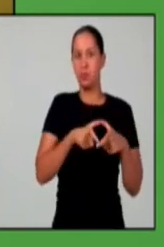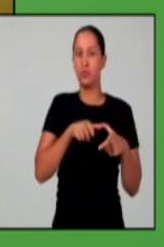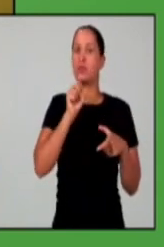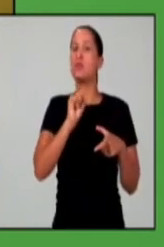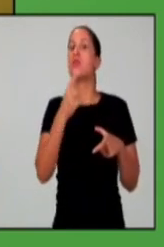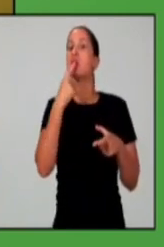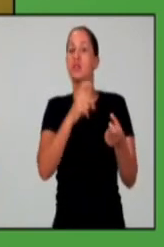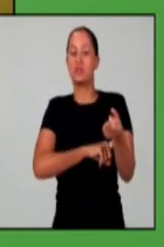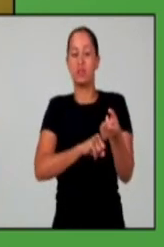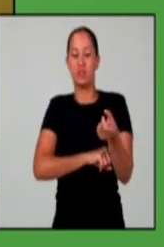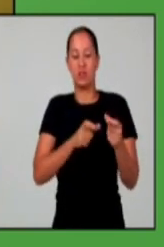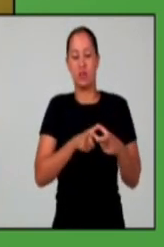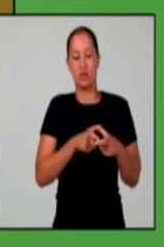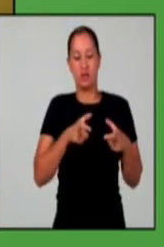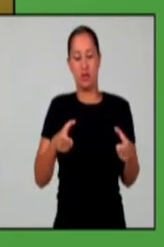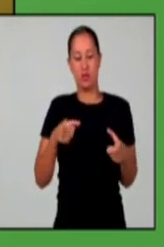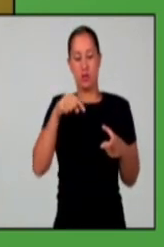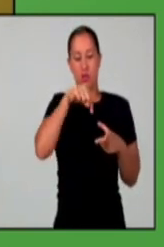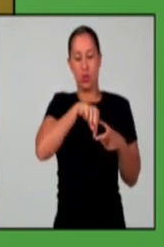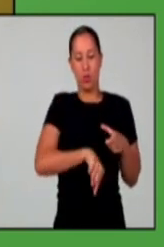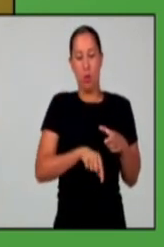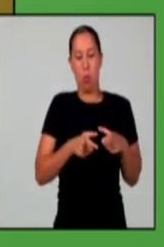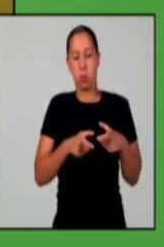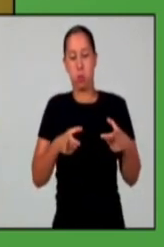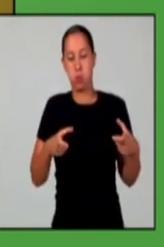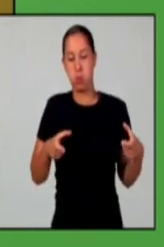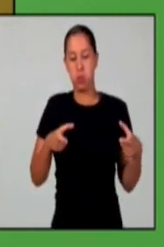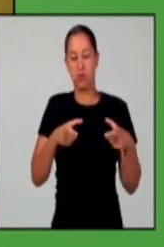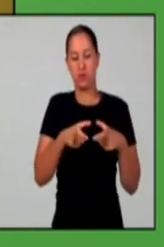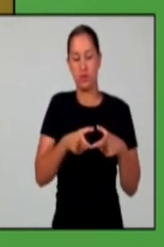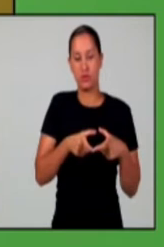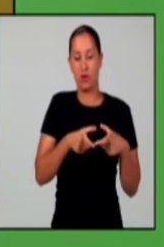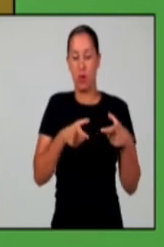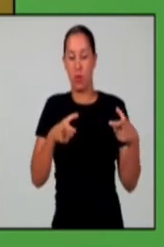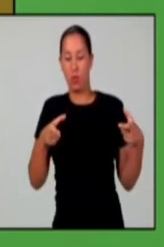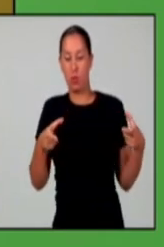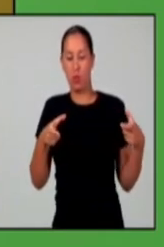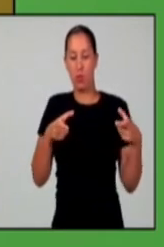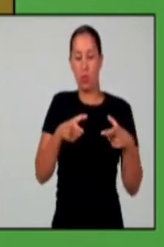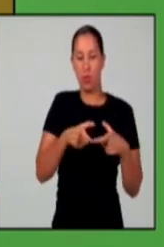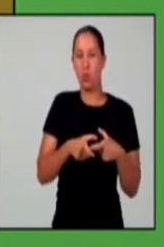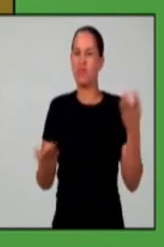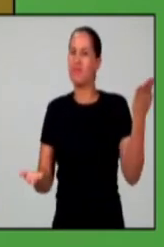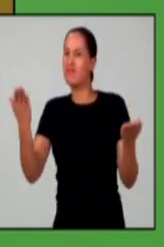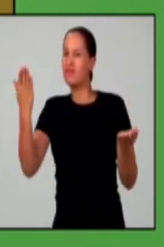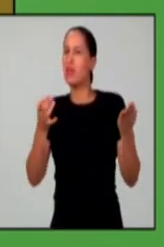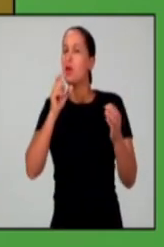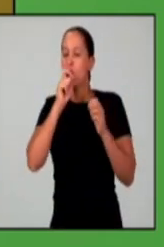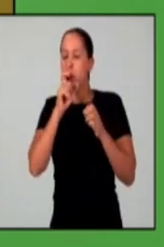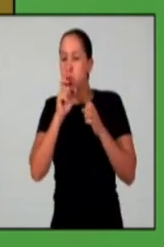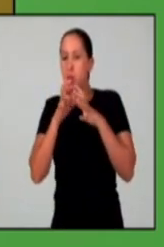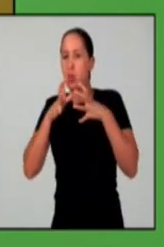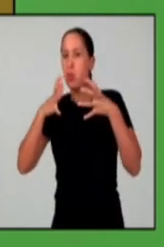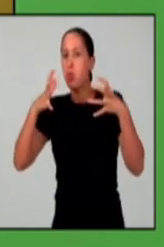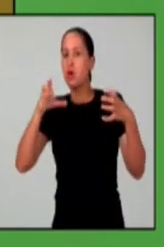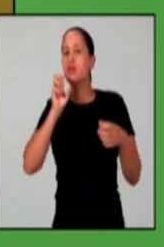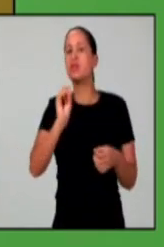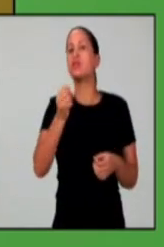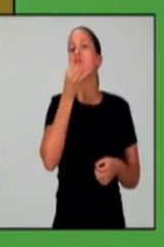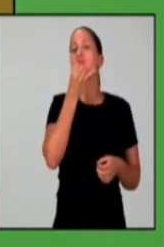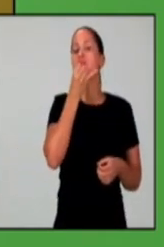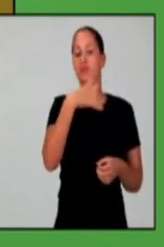Quando o sangue é transportado pelas veias, ele faz pressão sobre as paredes do vaso, que se expande como uma bexiga. Se as paredes